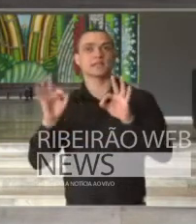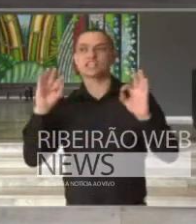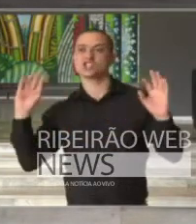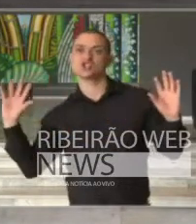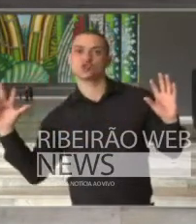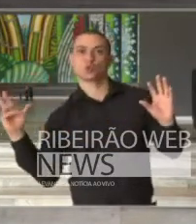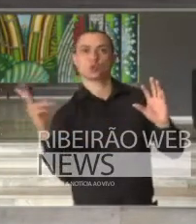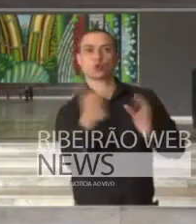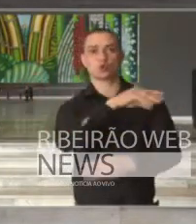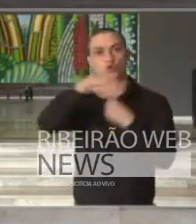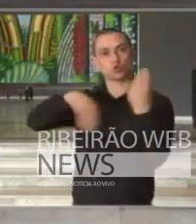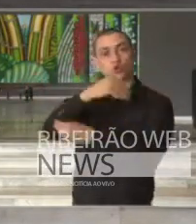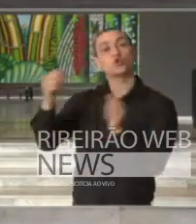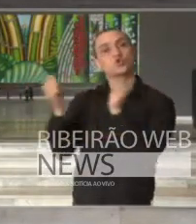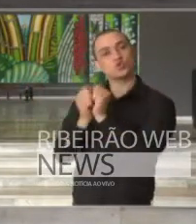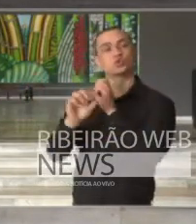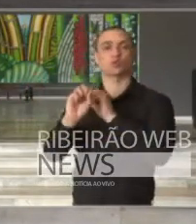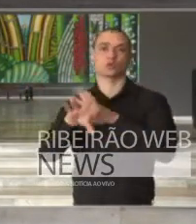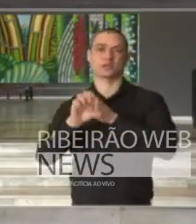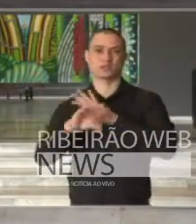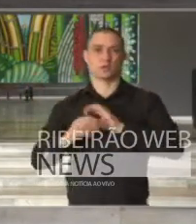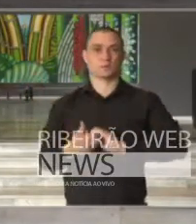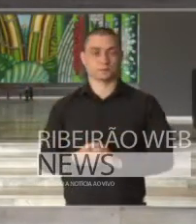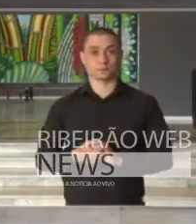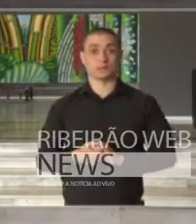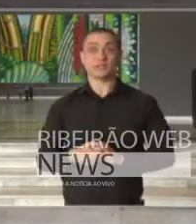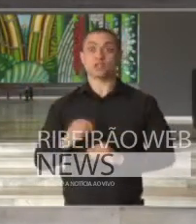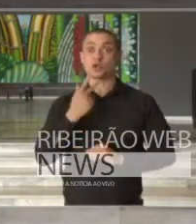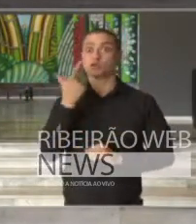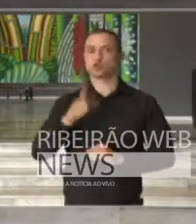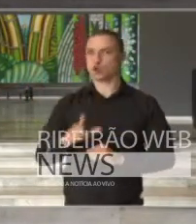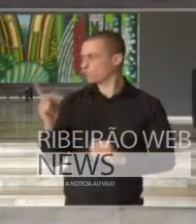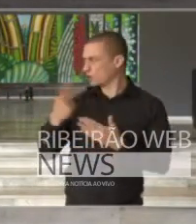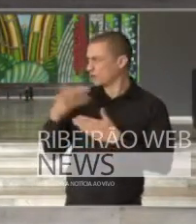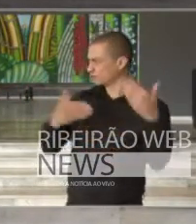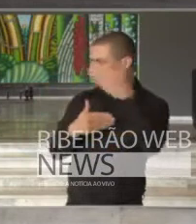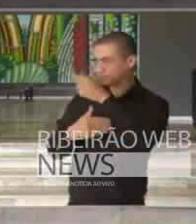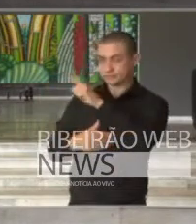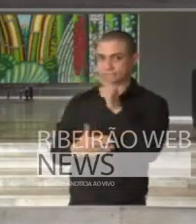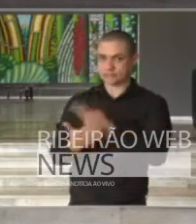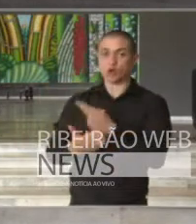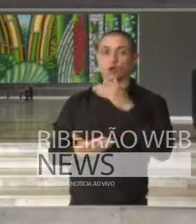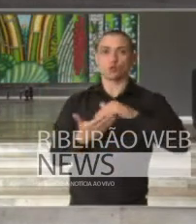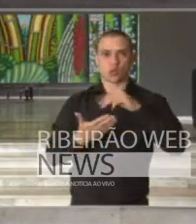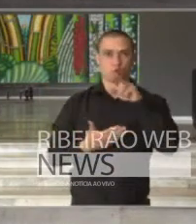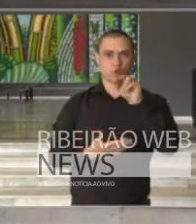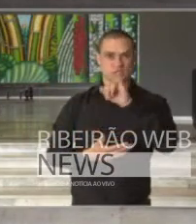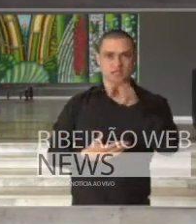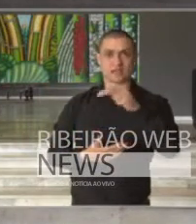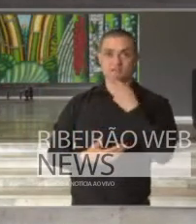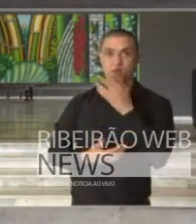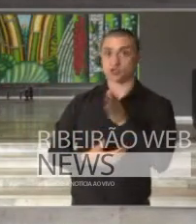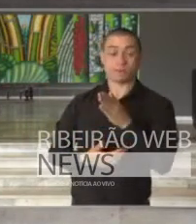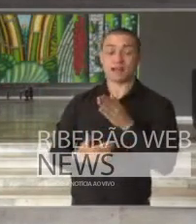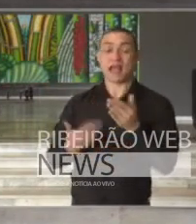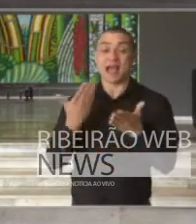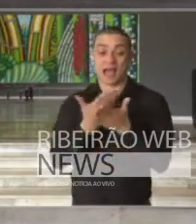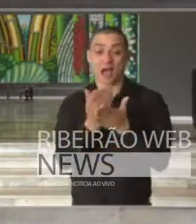horizontais agora também da educação. E reforçando, governador, o erro ali do slide, o secretário Rocieli já deixou isso claro,